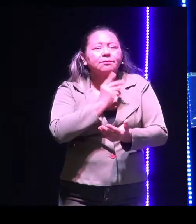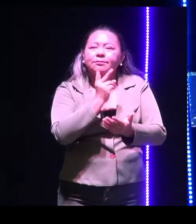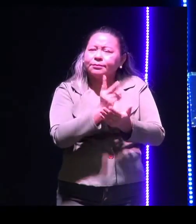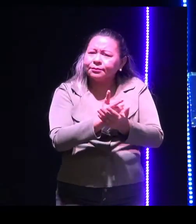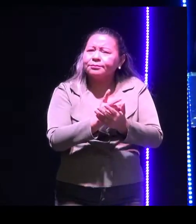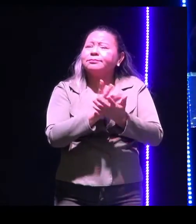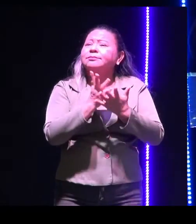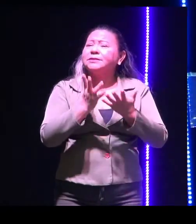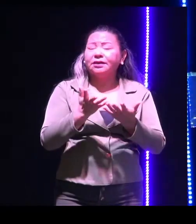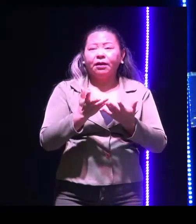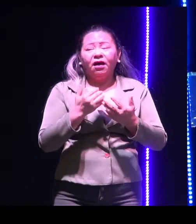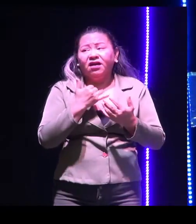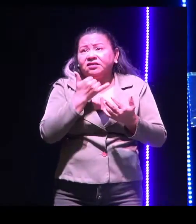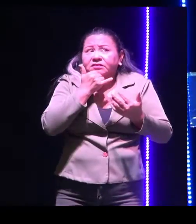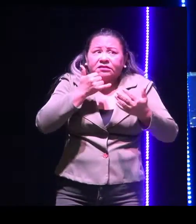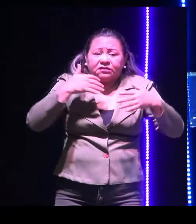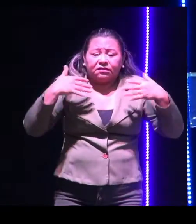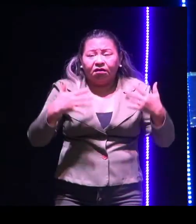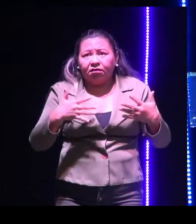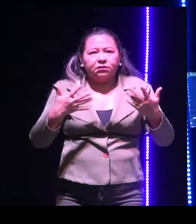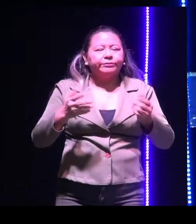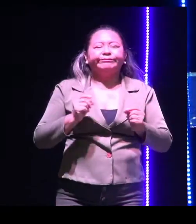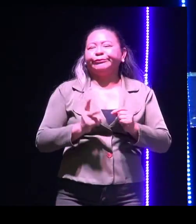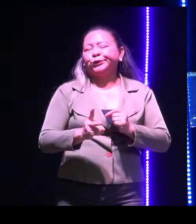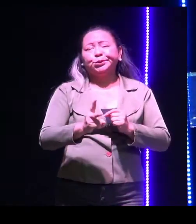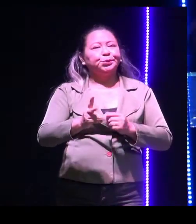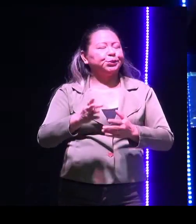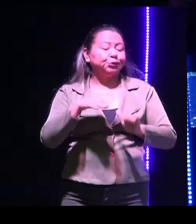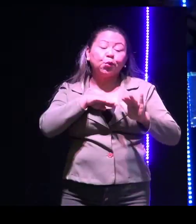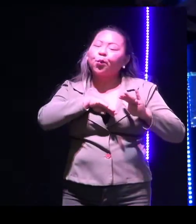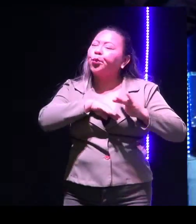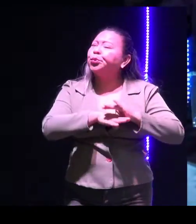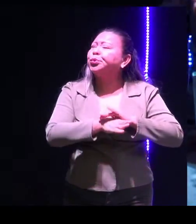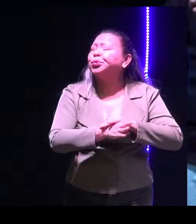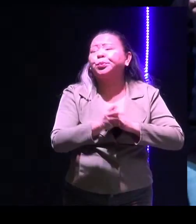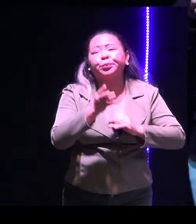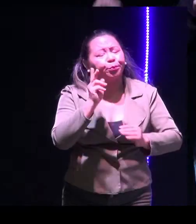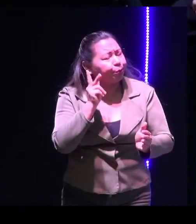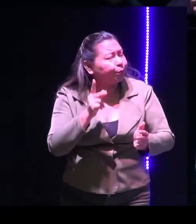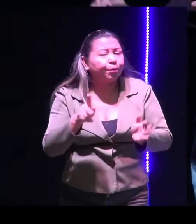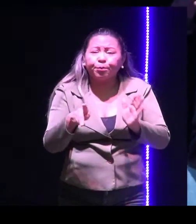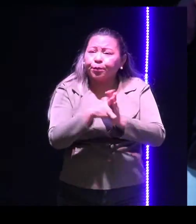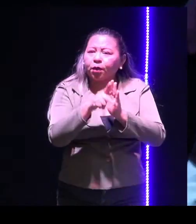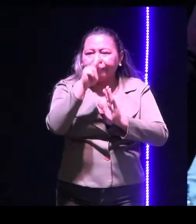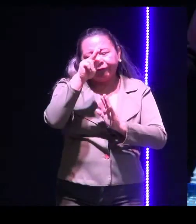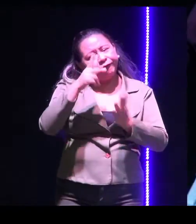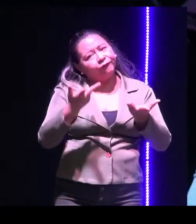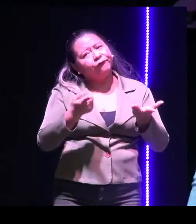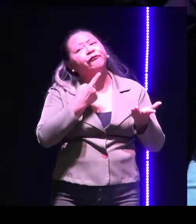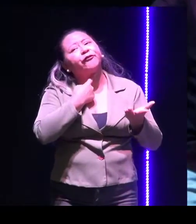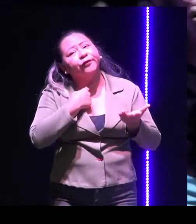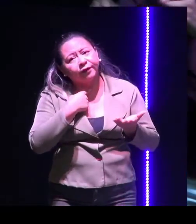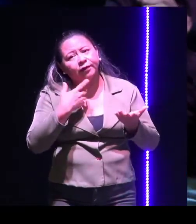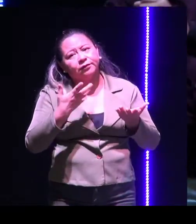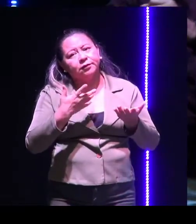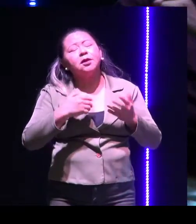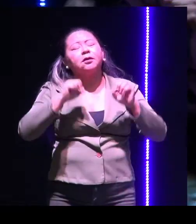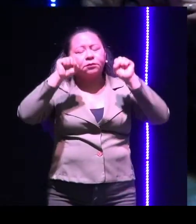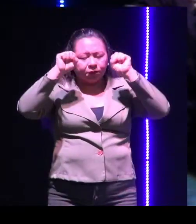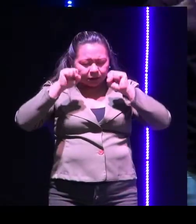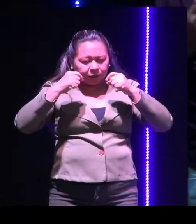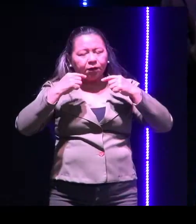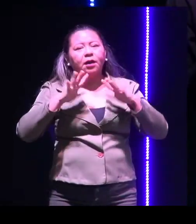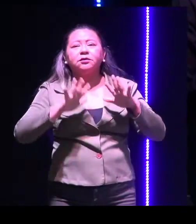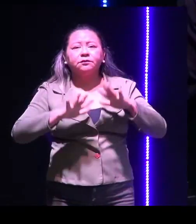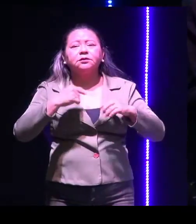Mesmo sem querer, não consigamos parar de fazer. Mesmo contra a própria vontade, a gente consegue fazer. E eu sou testemunha disso,